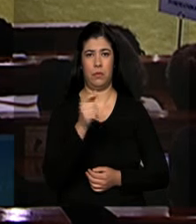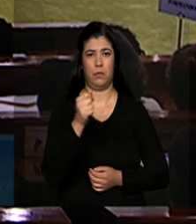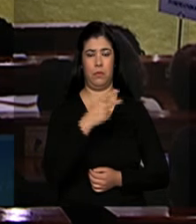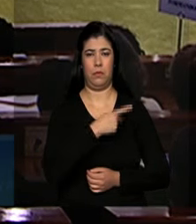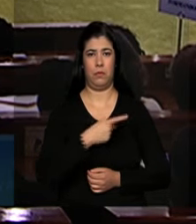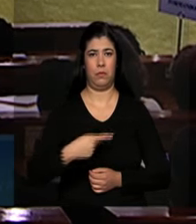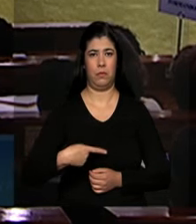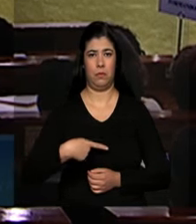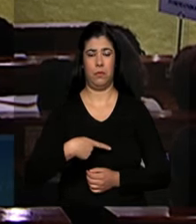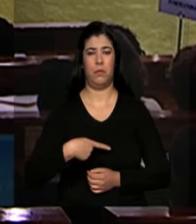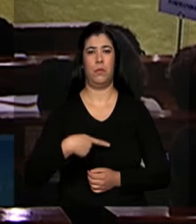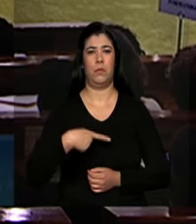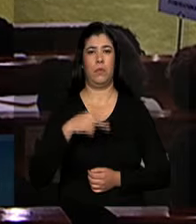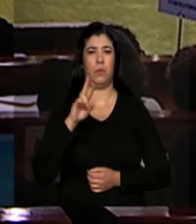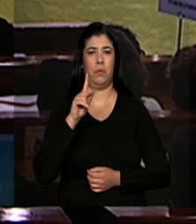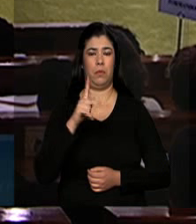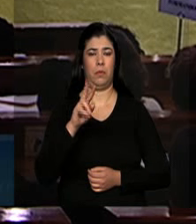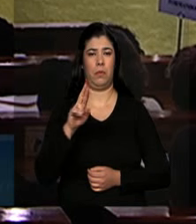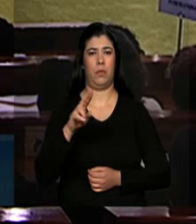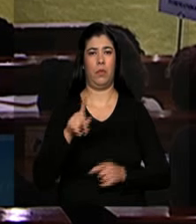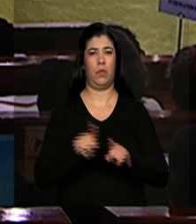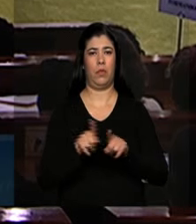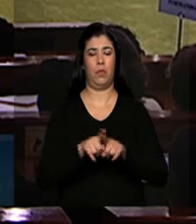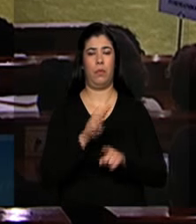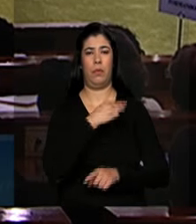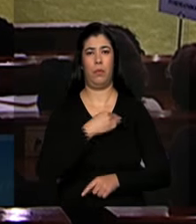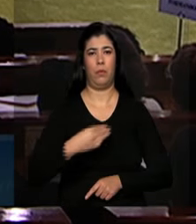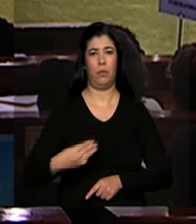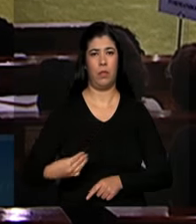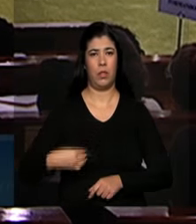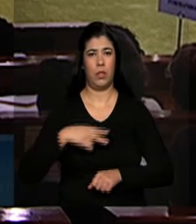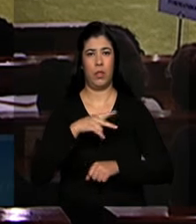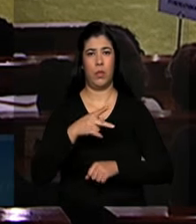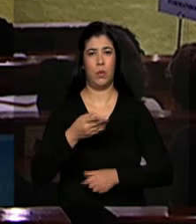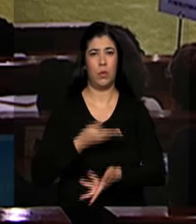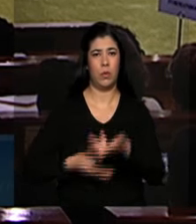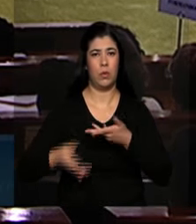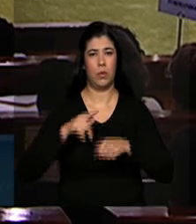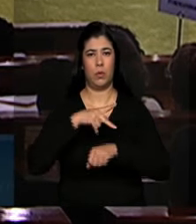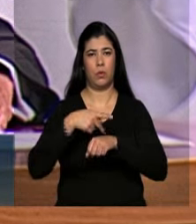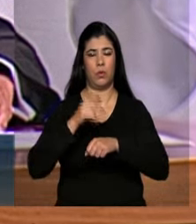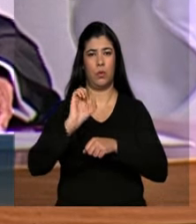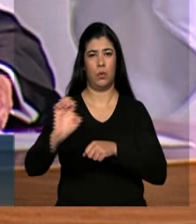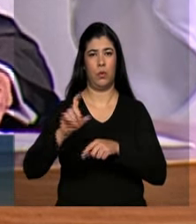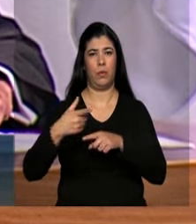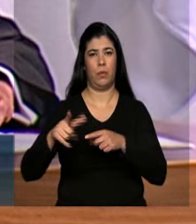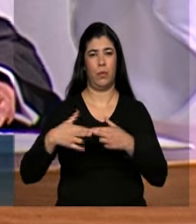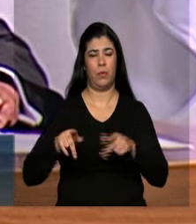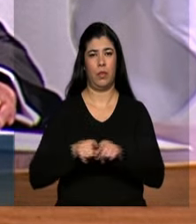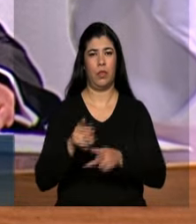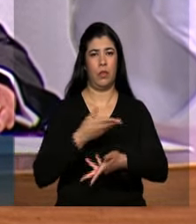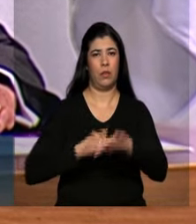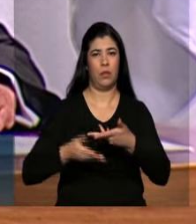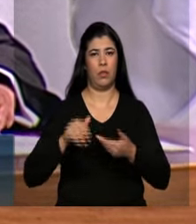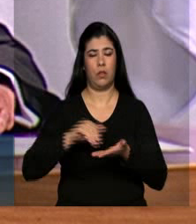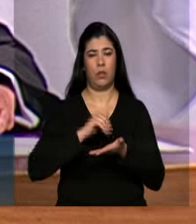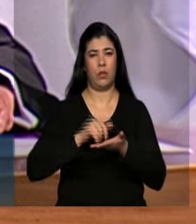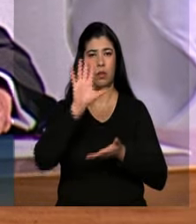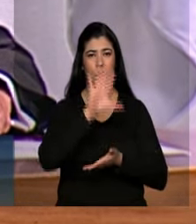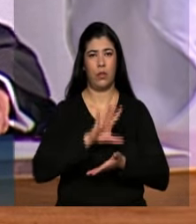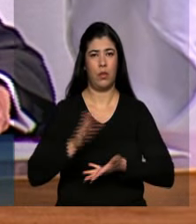República, excelentíssimo senhor Ministro de Estado das Relações Exteriores, excelentíssimo senhor Secretário-Geral das Relações